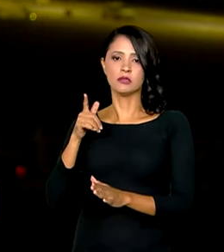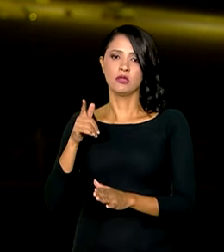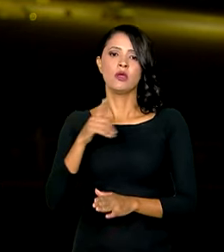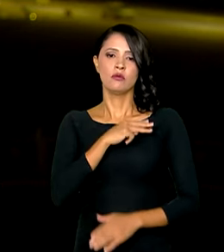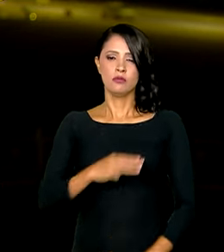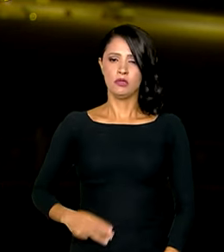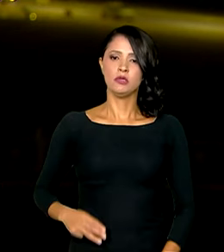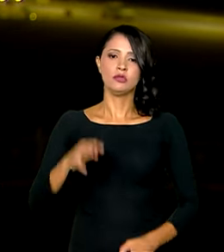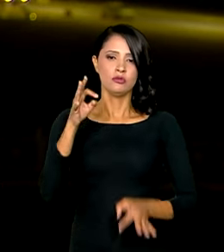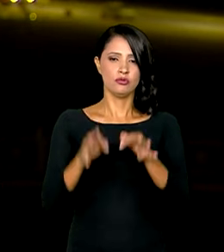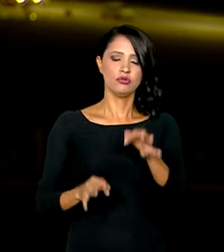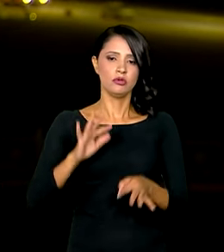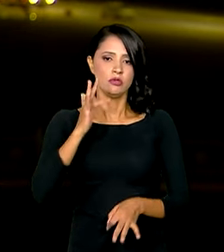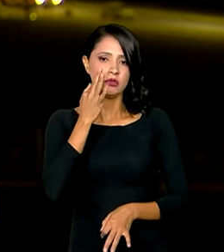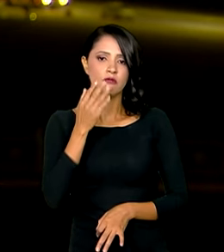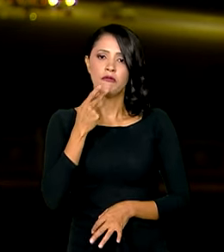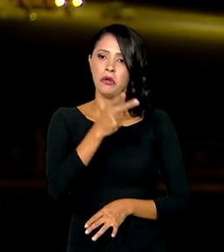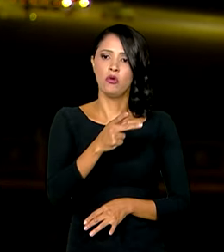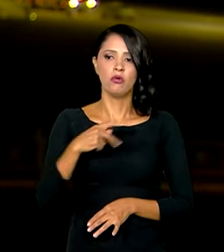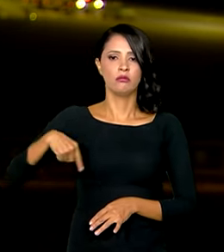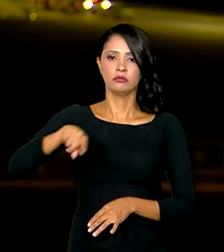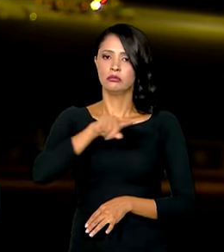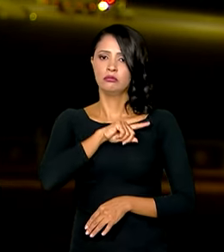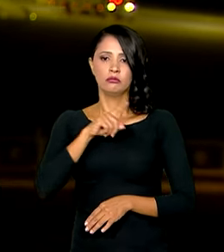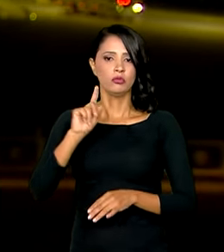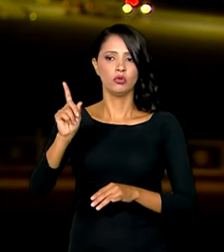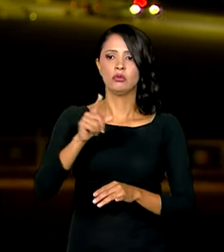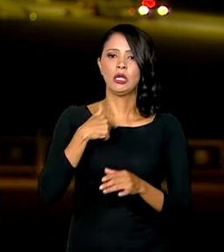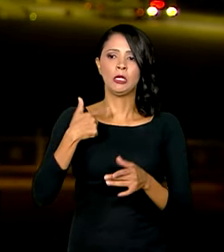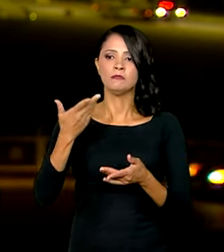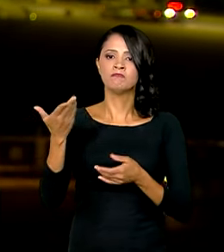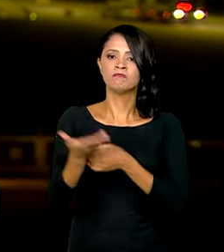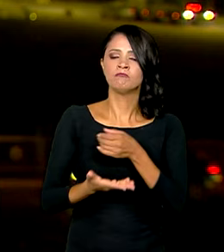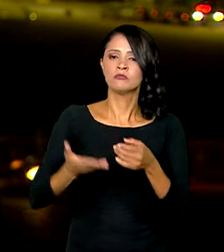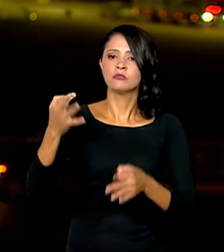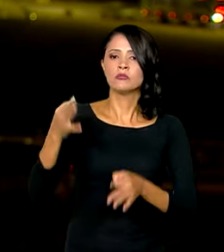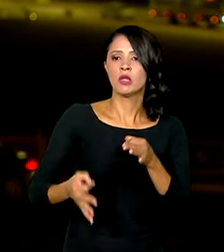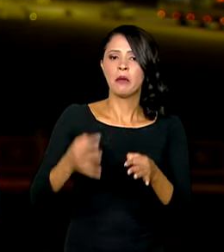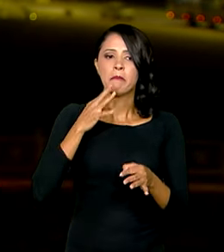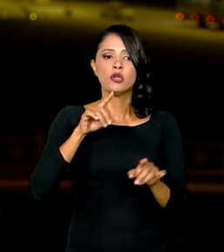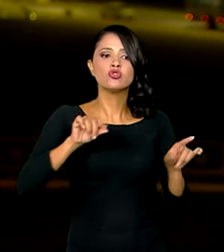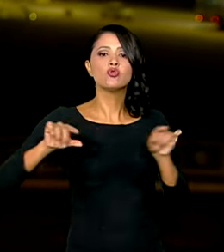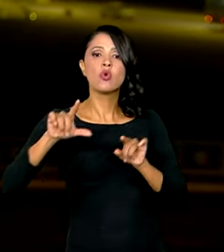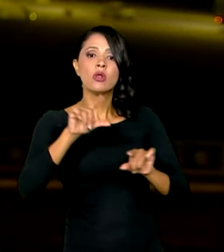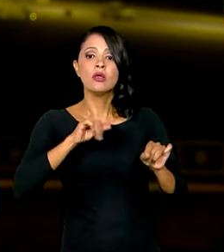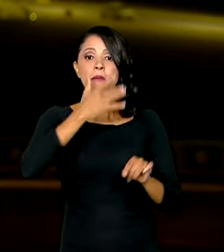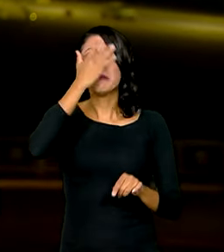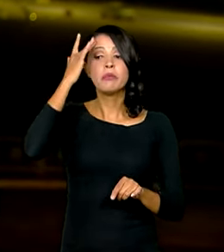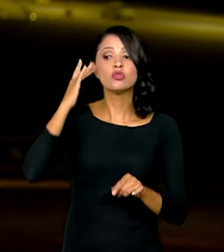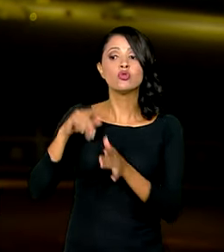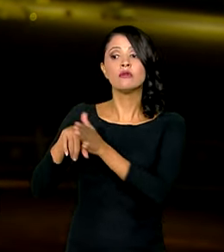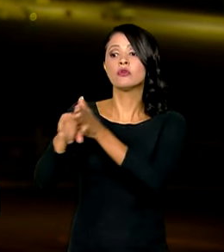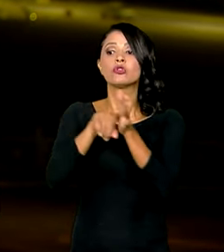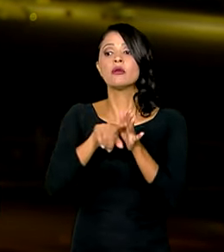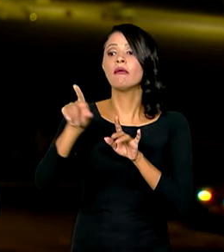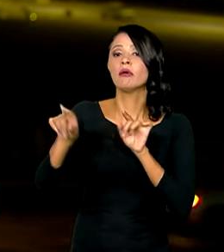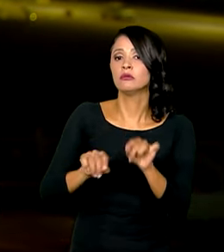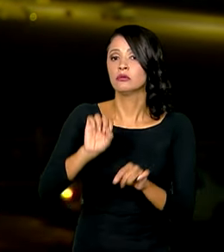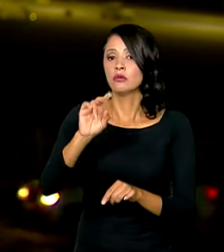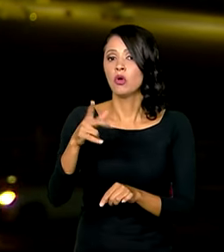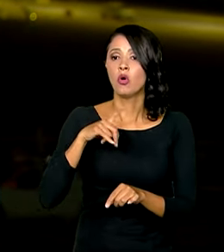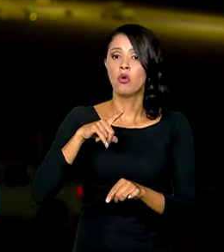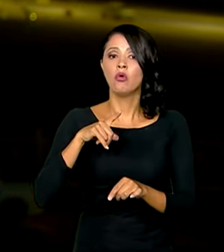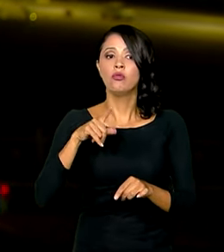Dino, disse que ninguém tem respaldo jurídico para escolher arbitrariamente quem vai ser investigado ou ter